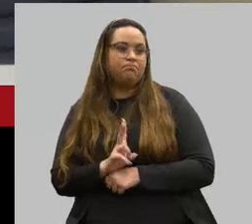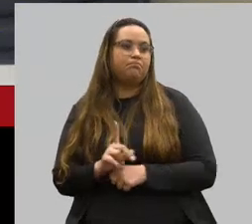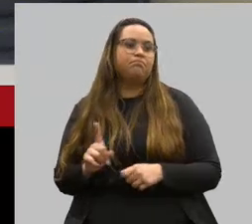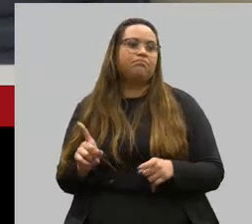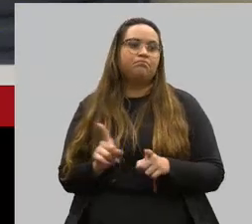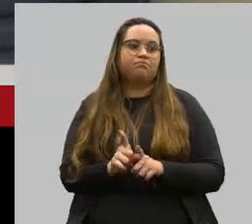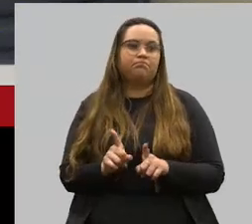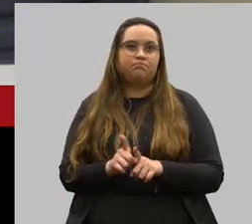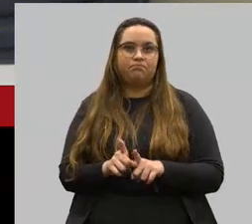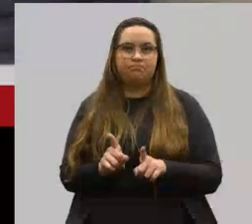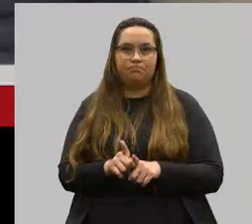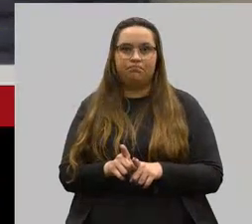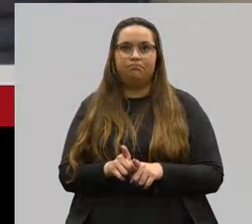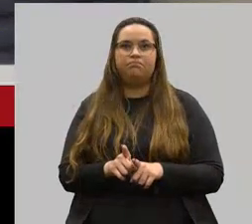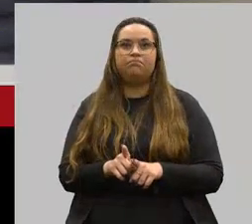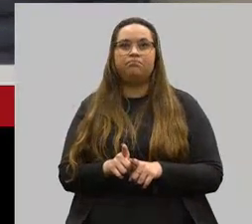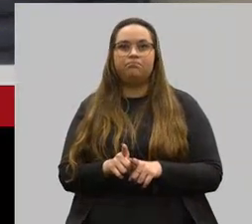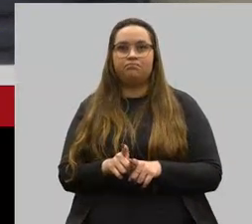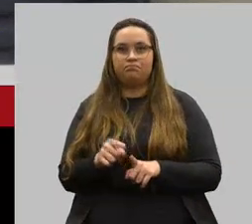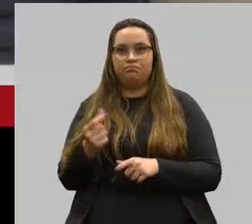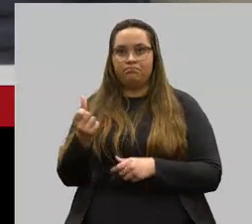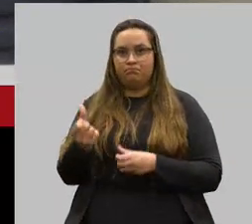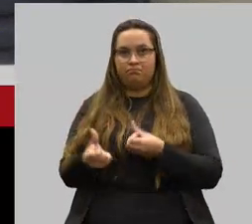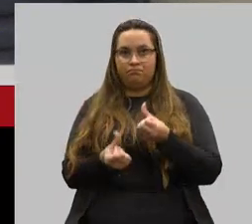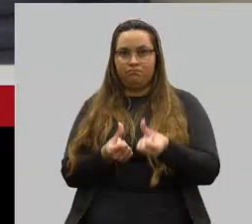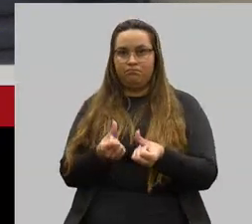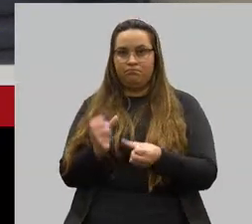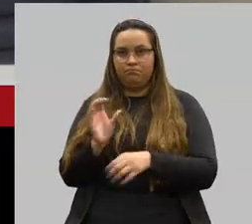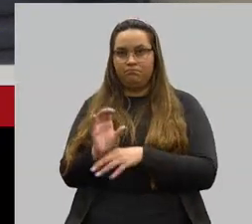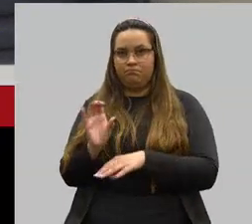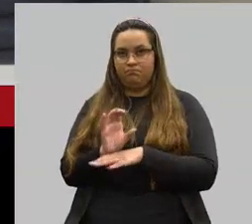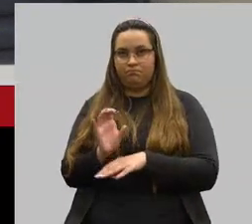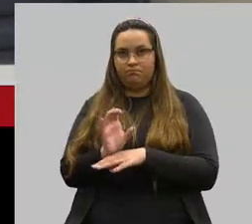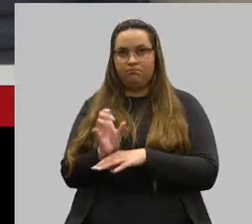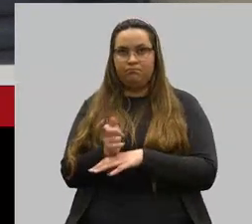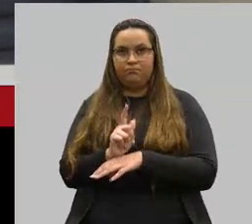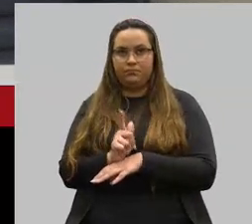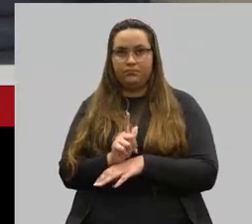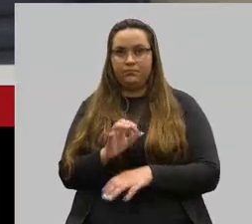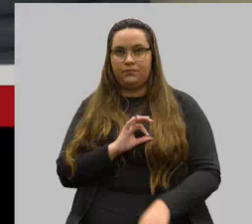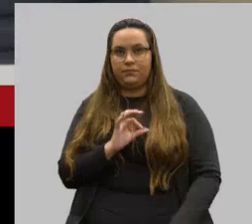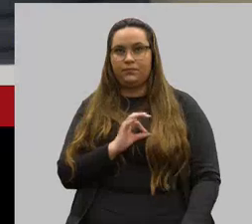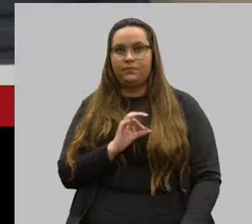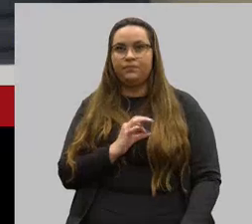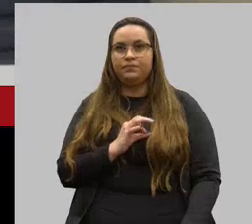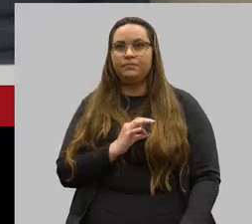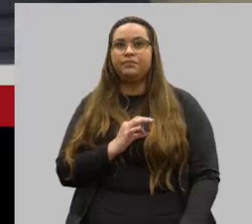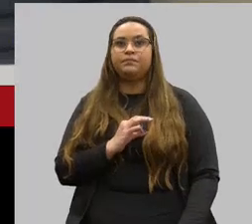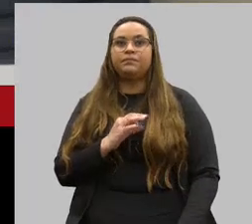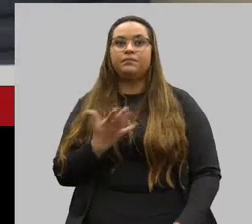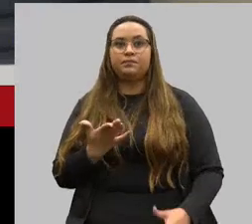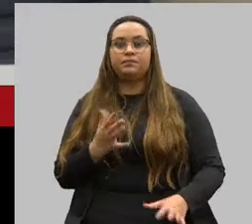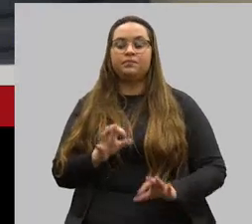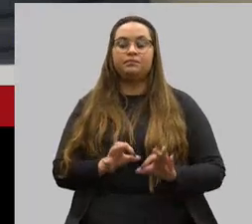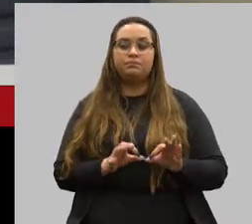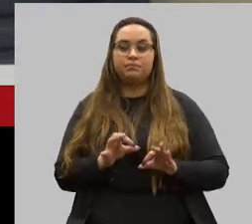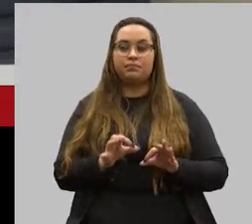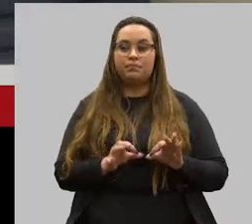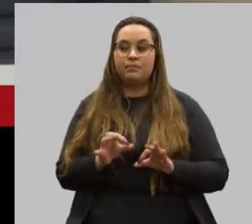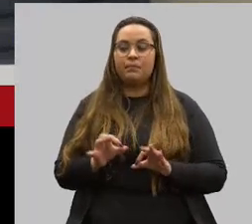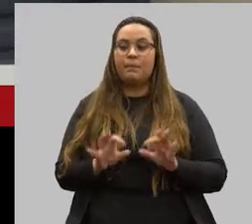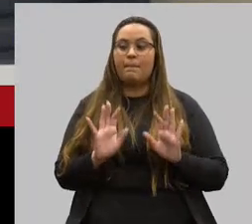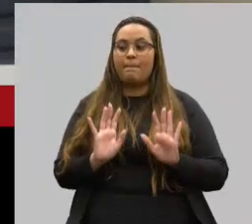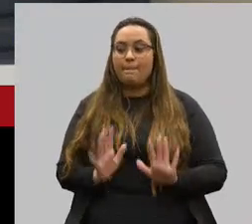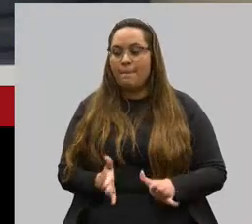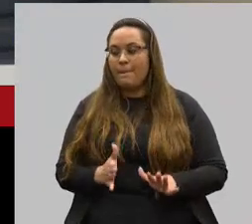eh ainda nesse segundo semestre de um curso de Gestão policial exatamente para prepararmos já para as